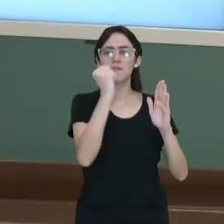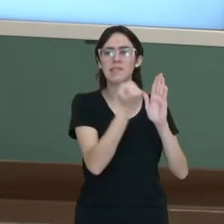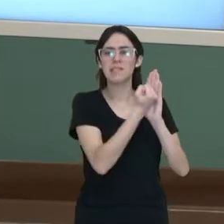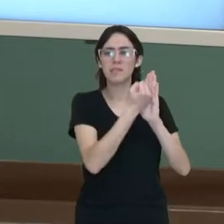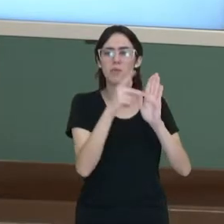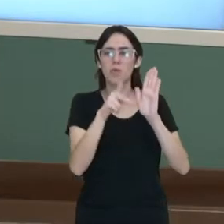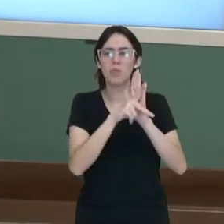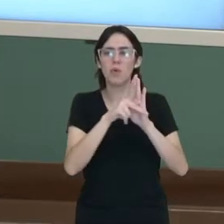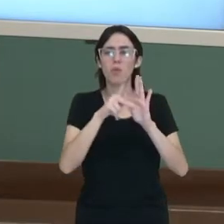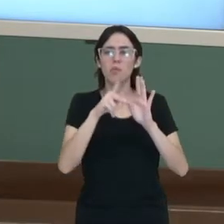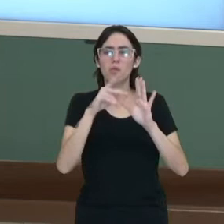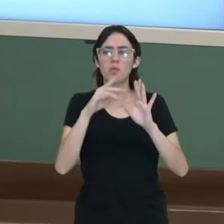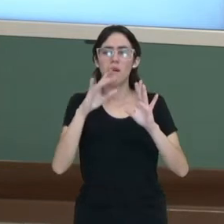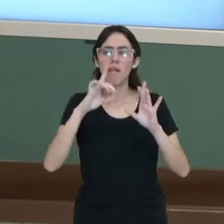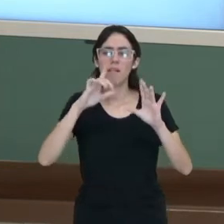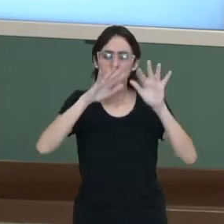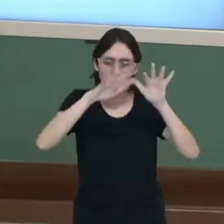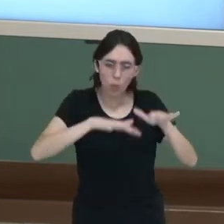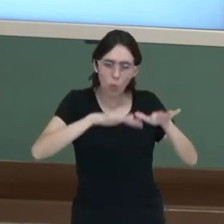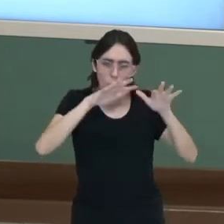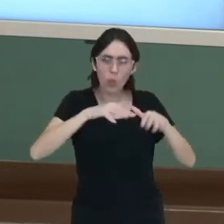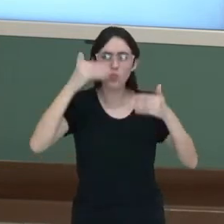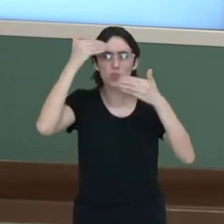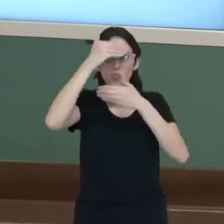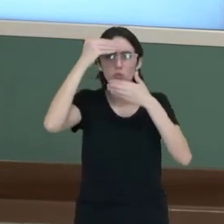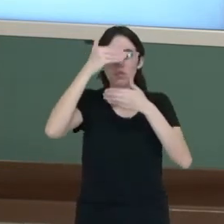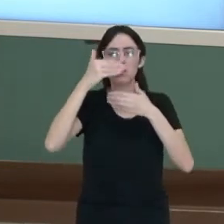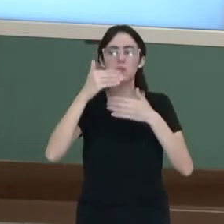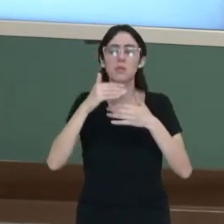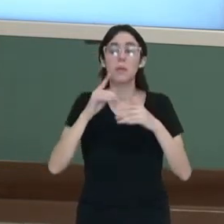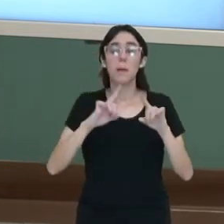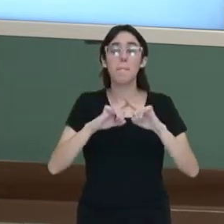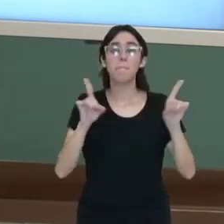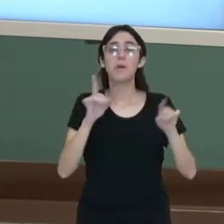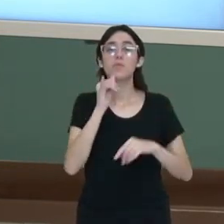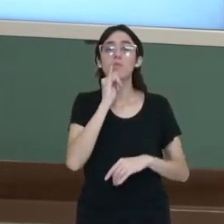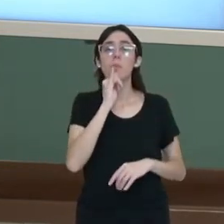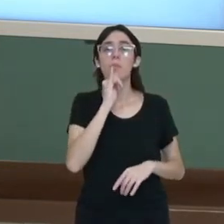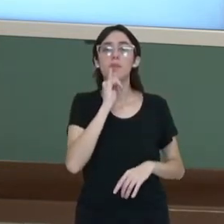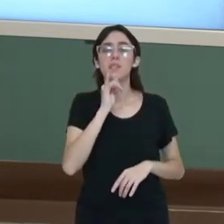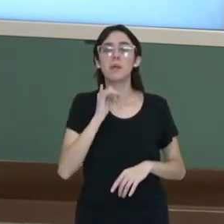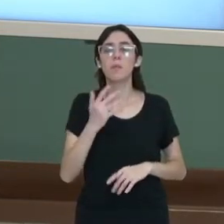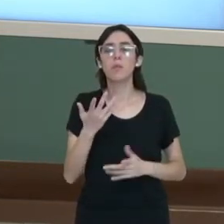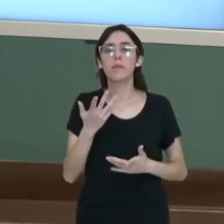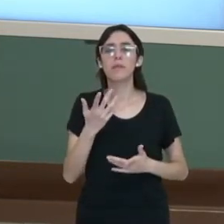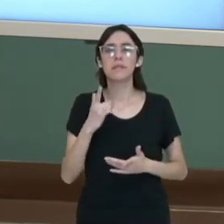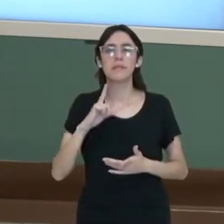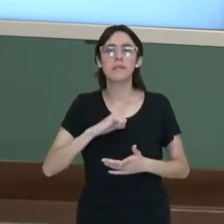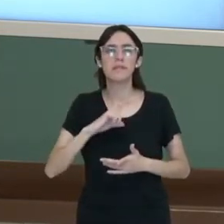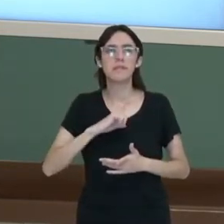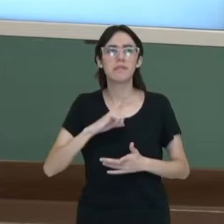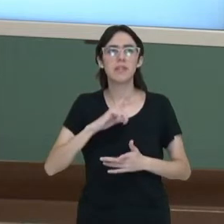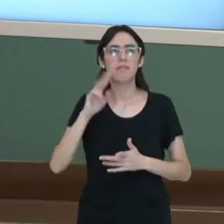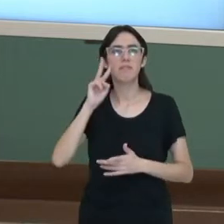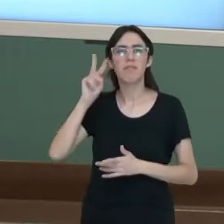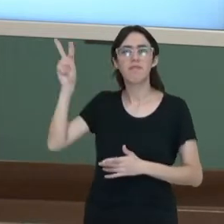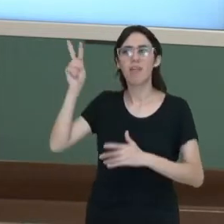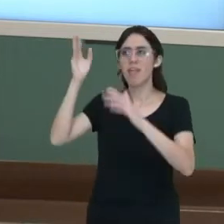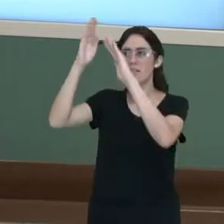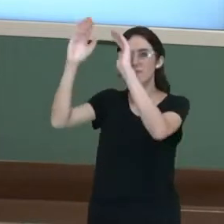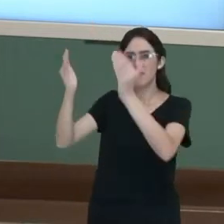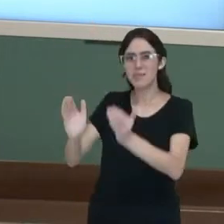muçulmanos. Aqui um outro exemplo. Mas você não pode ver o professor? Professor, não dá para ver ali a estátua, a pintura?